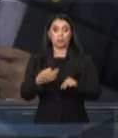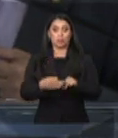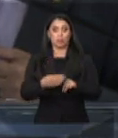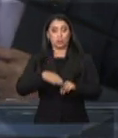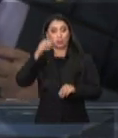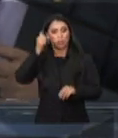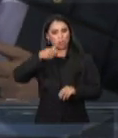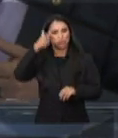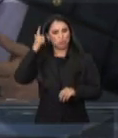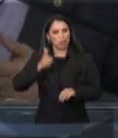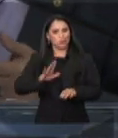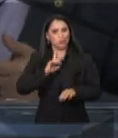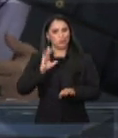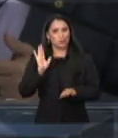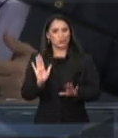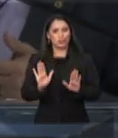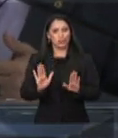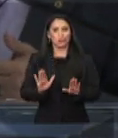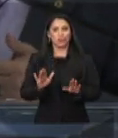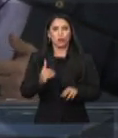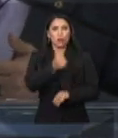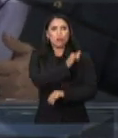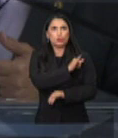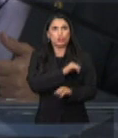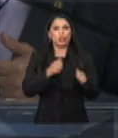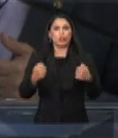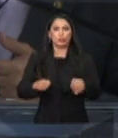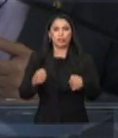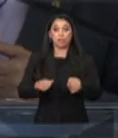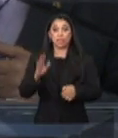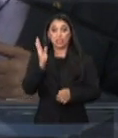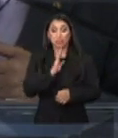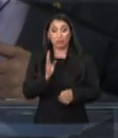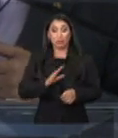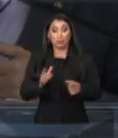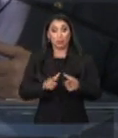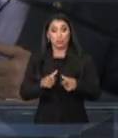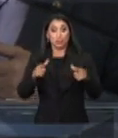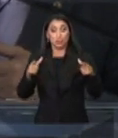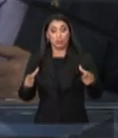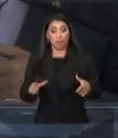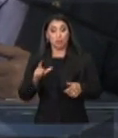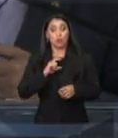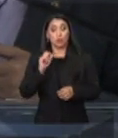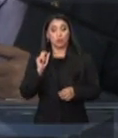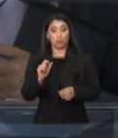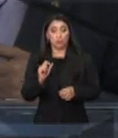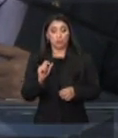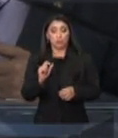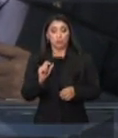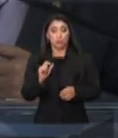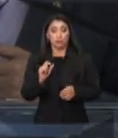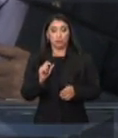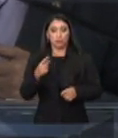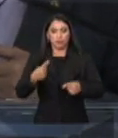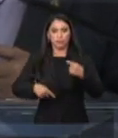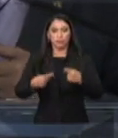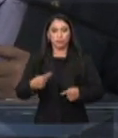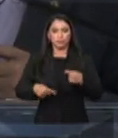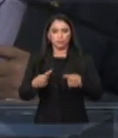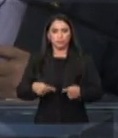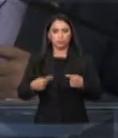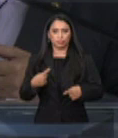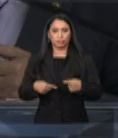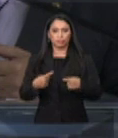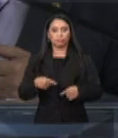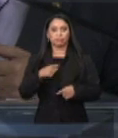talvez a grande demanda que o Rio de Janeiro traz e que talvez para o Brasil a grande demanda que na verdade a política seja feita